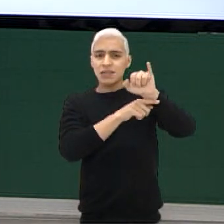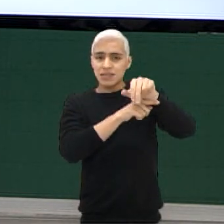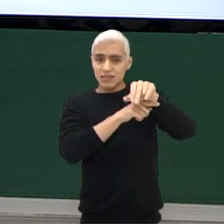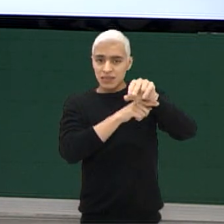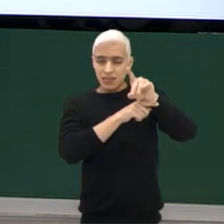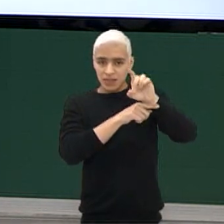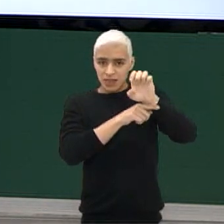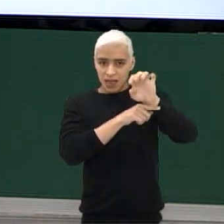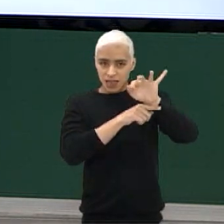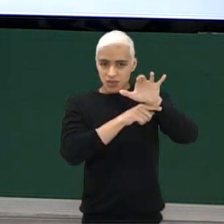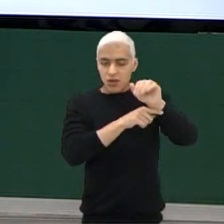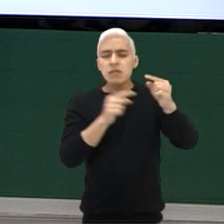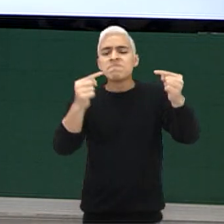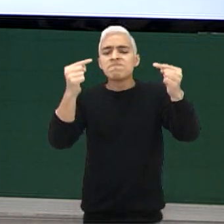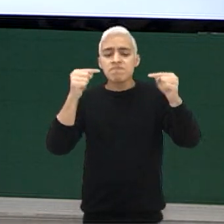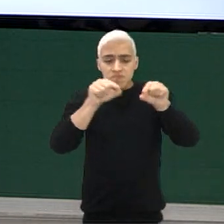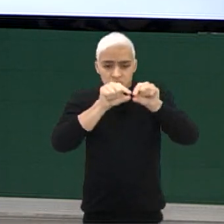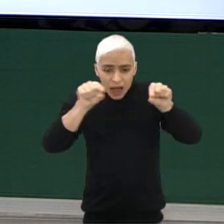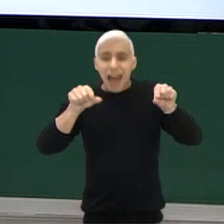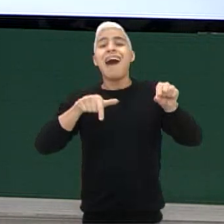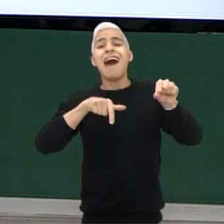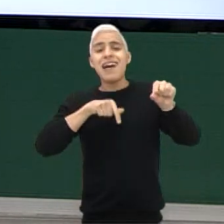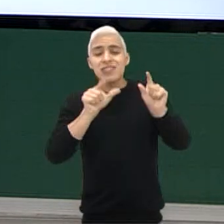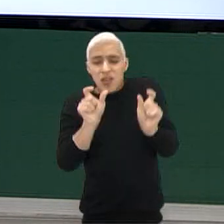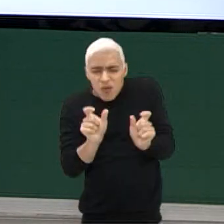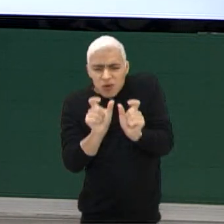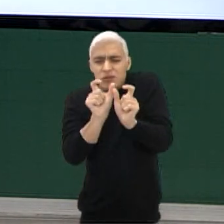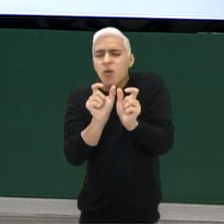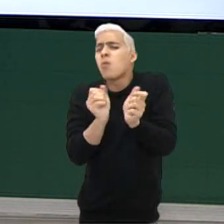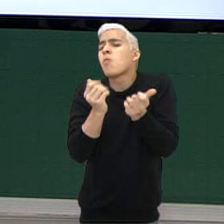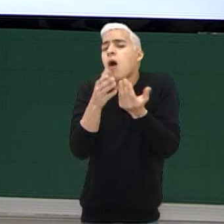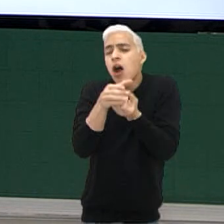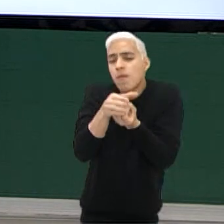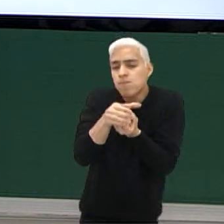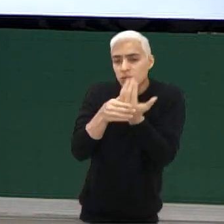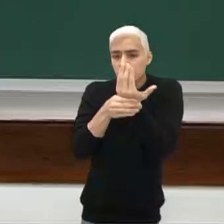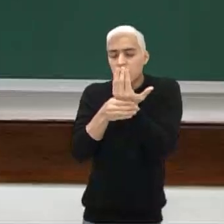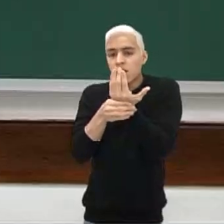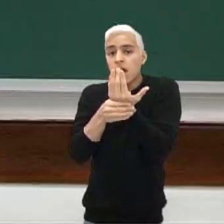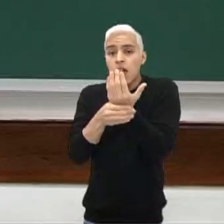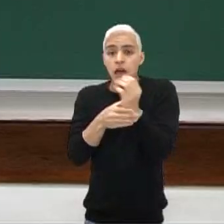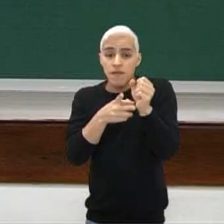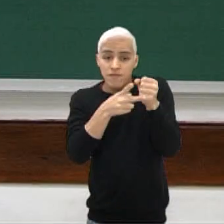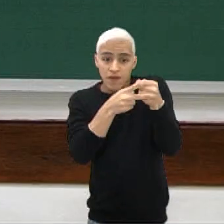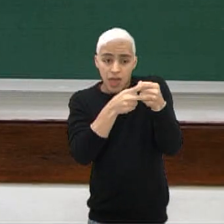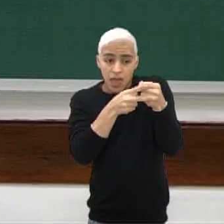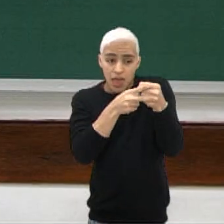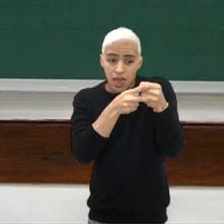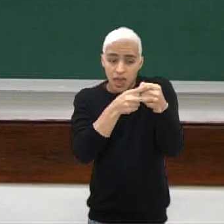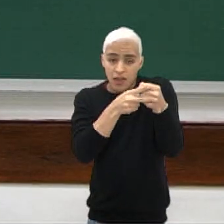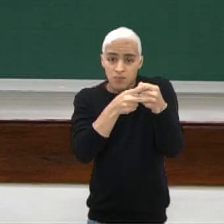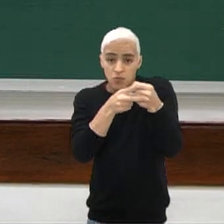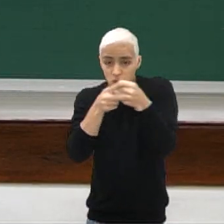E aqui eu tenho uma conjunção. Que conjunção que está aparecendo antes do verbo exercitar? A